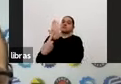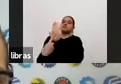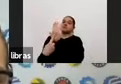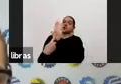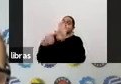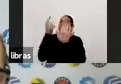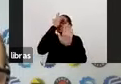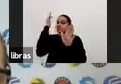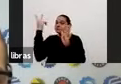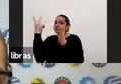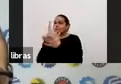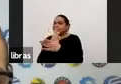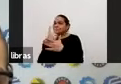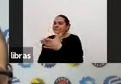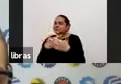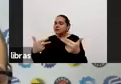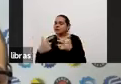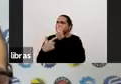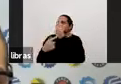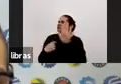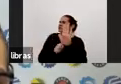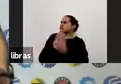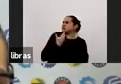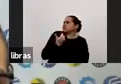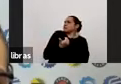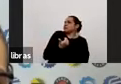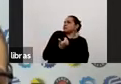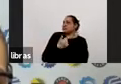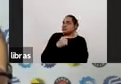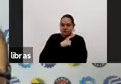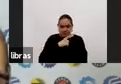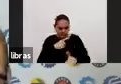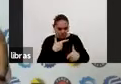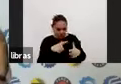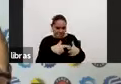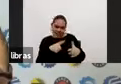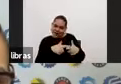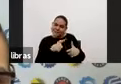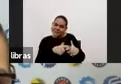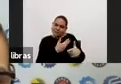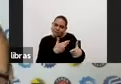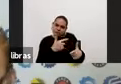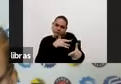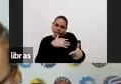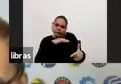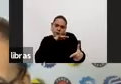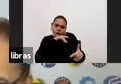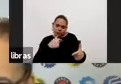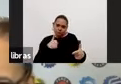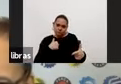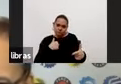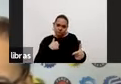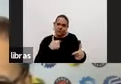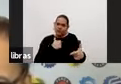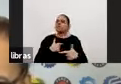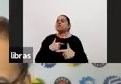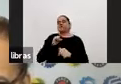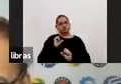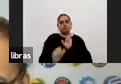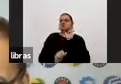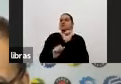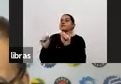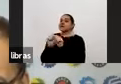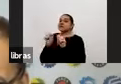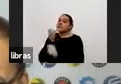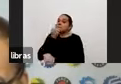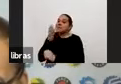muito melhor do que eles. Que de uma situação ruim que aconteceu, nós podemos fazer o bem, sabe? E como a gente